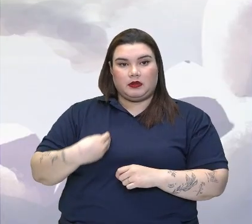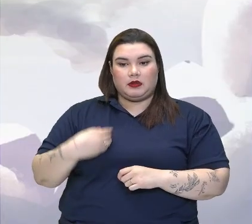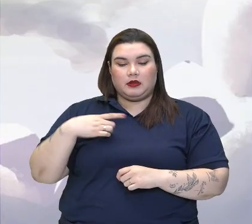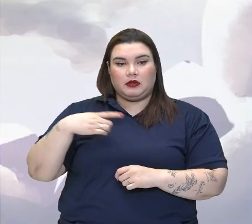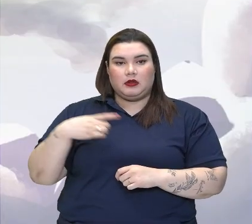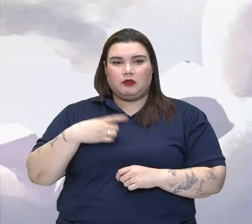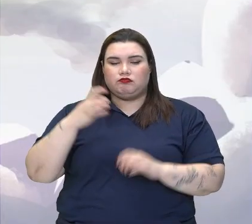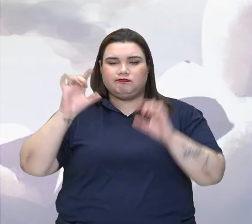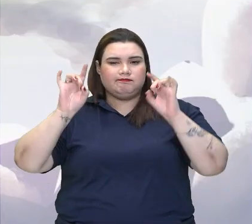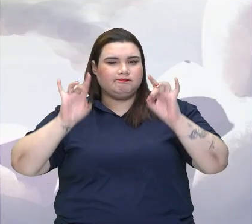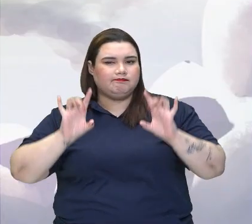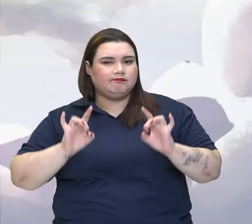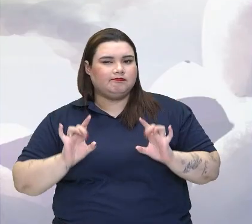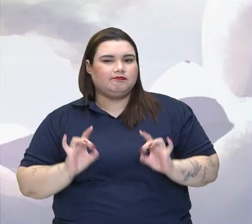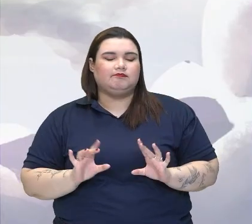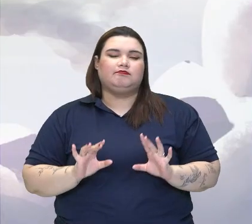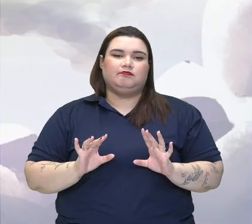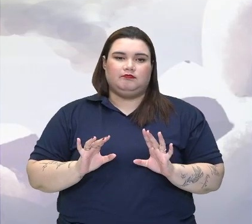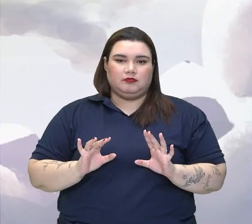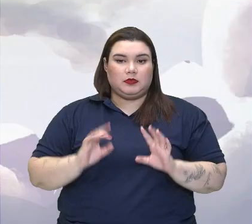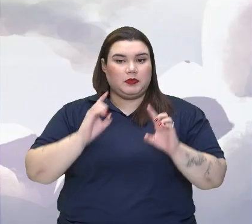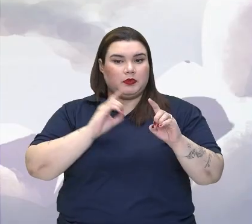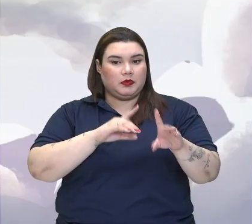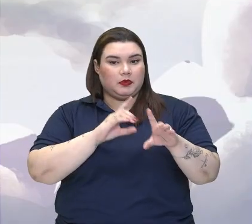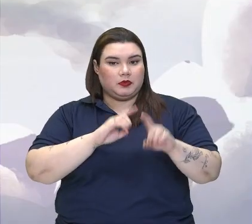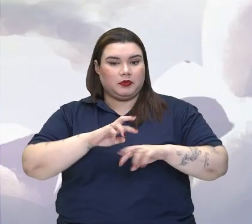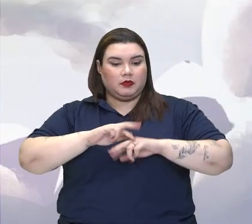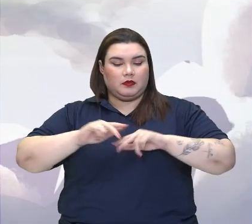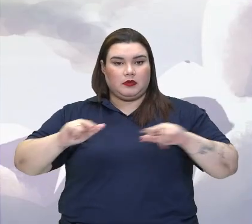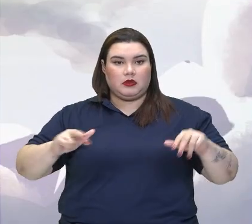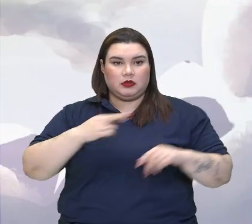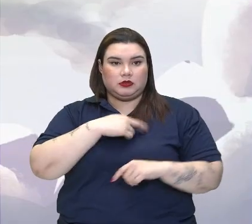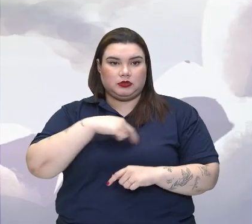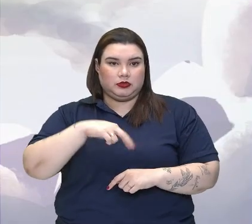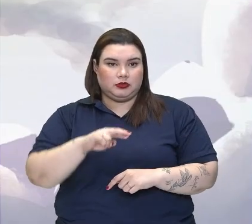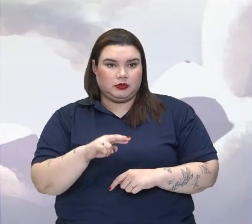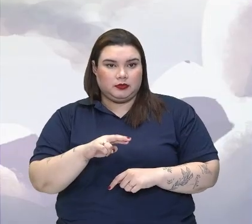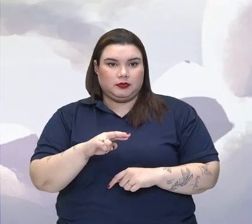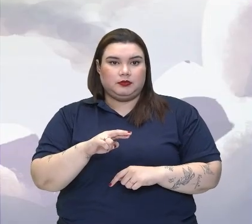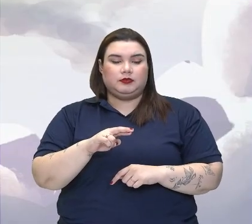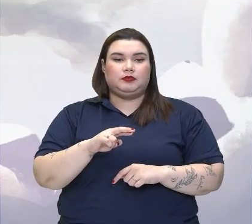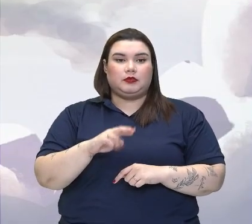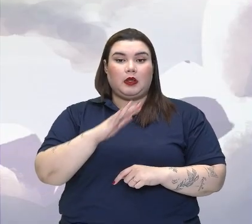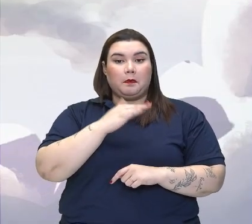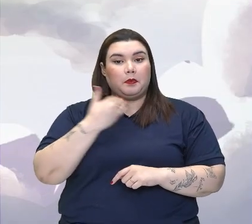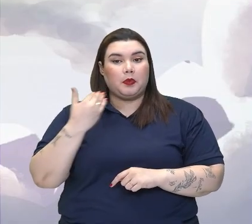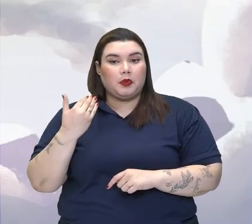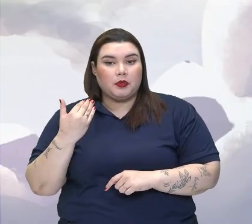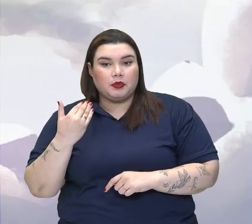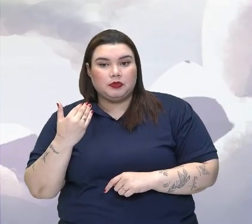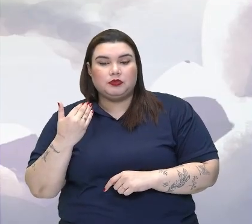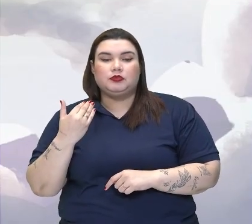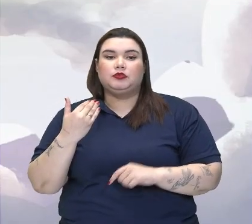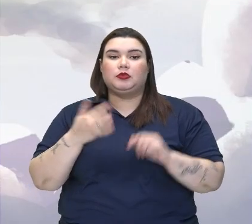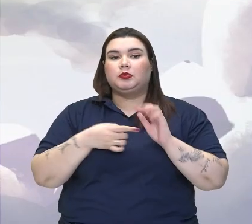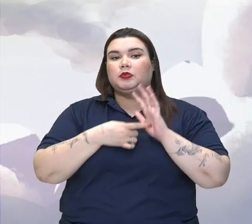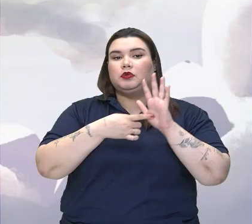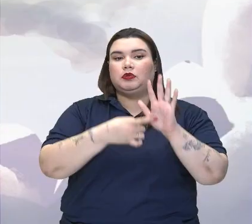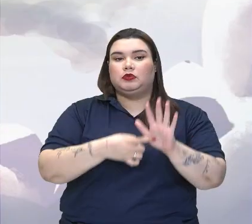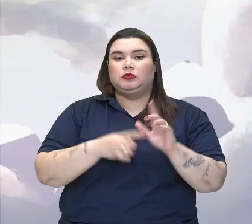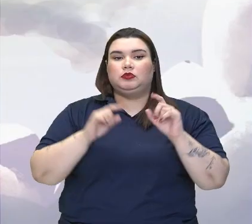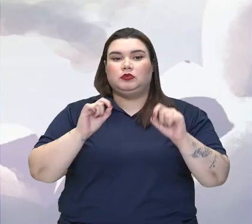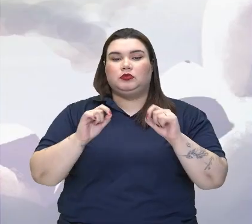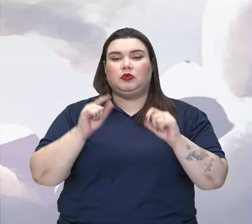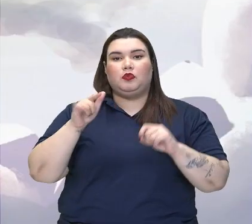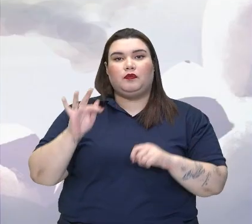lugar tão especial nas doutrinas das diferentes religiões, a morte apresenta-se como um